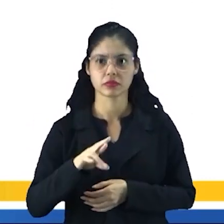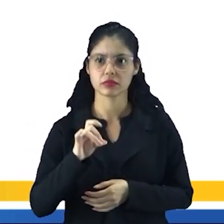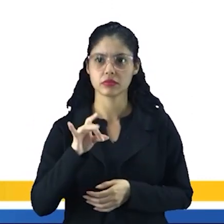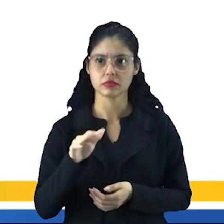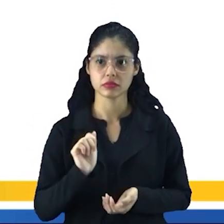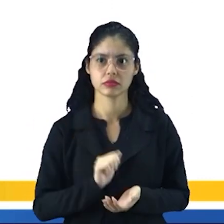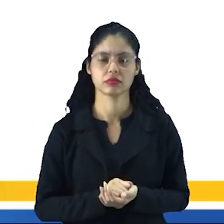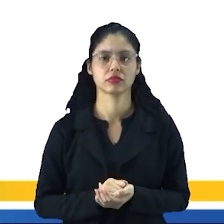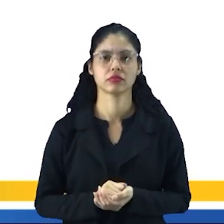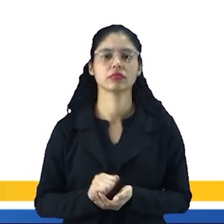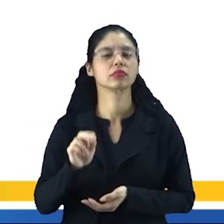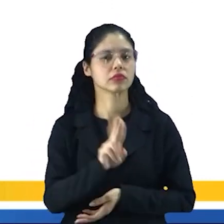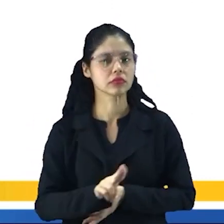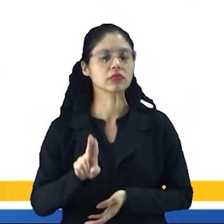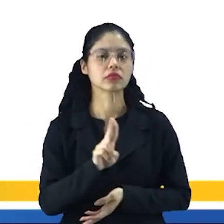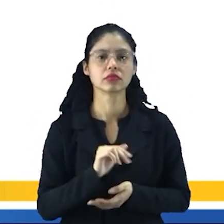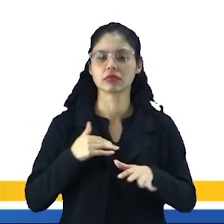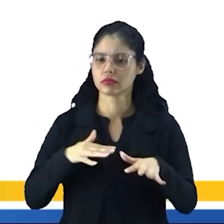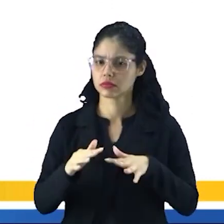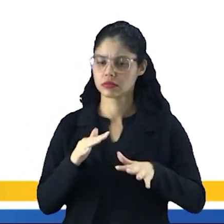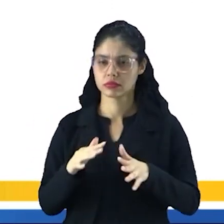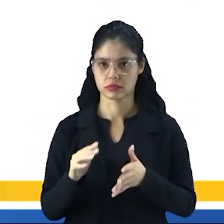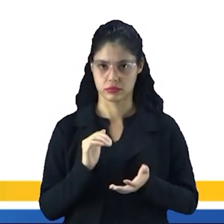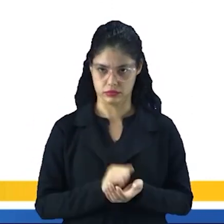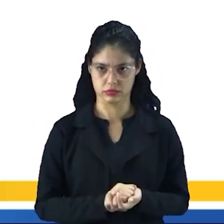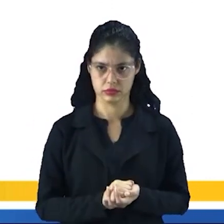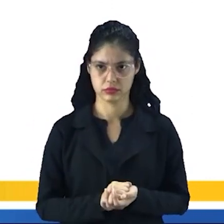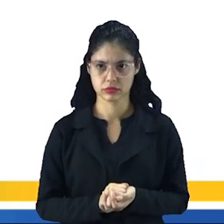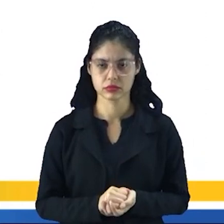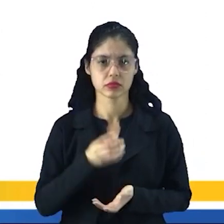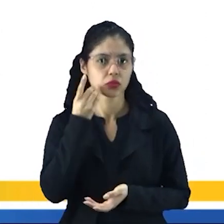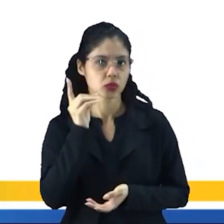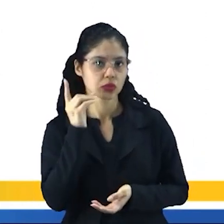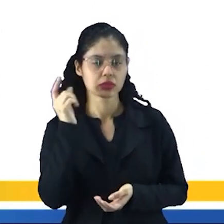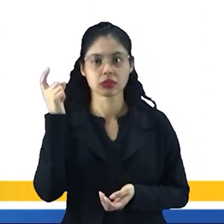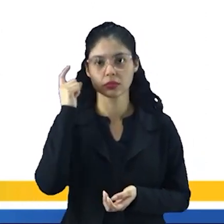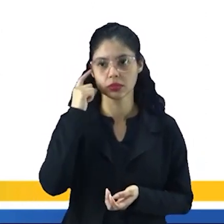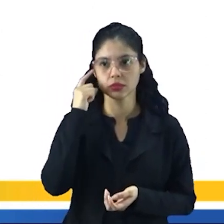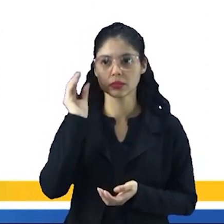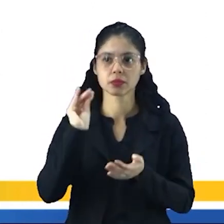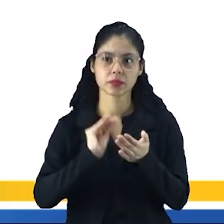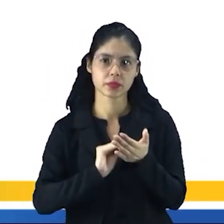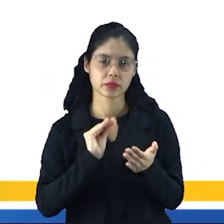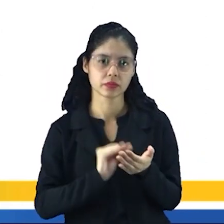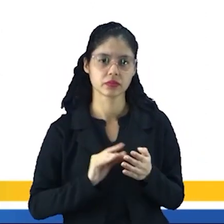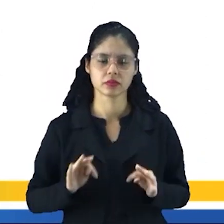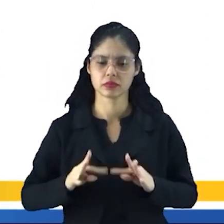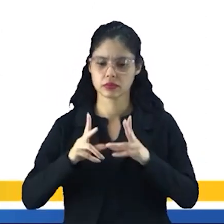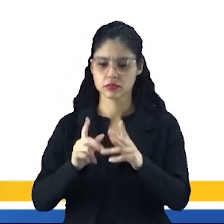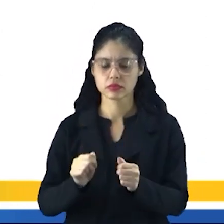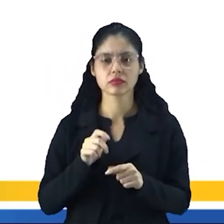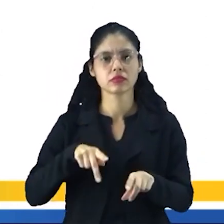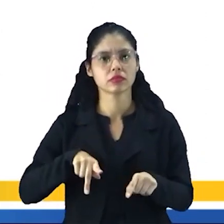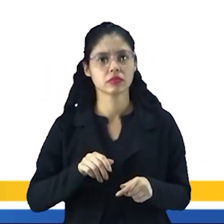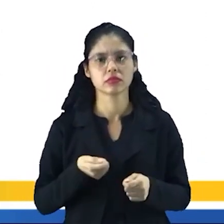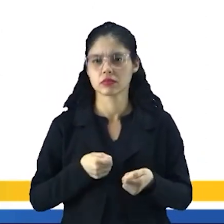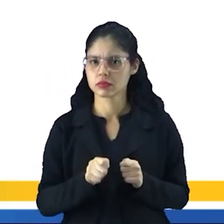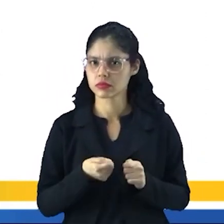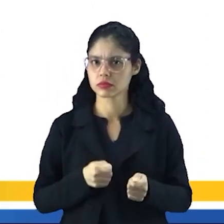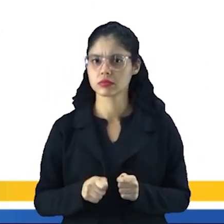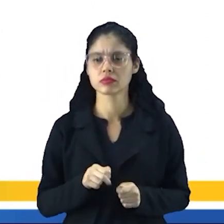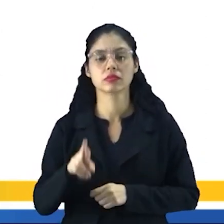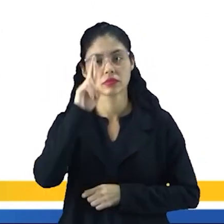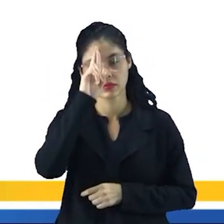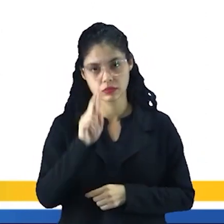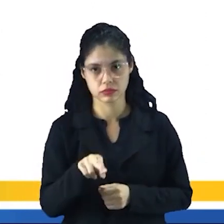maneira, o funcionamento real do movimento, ditado do pensamento, na ausência de todo controle exercido